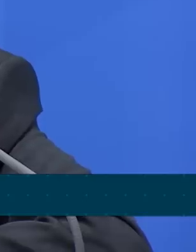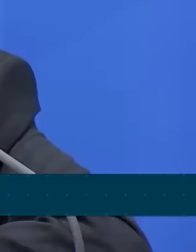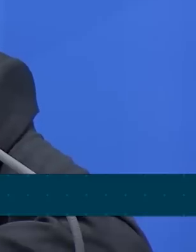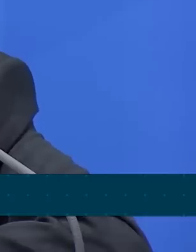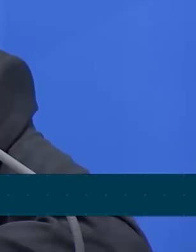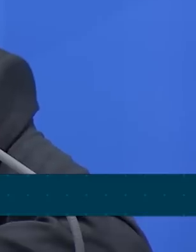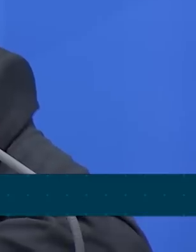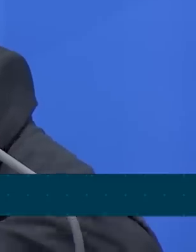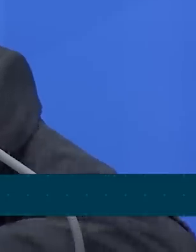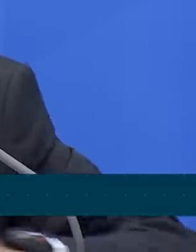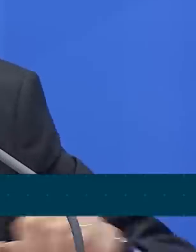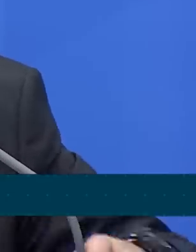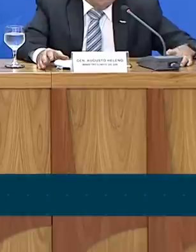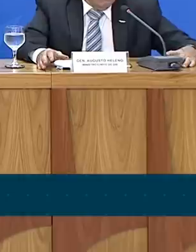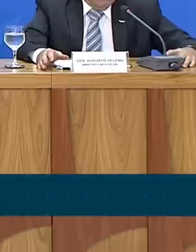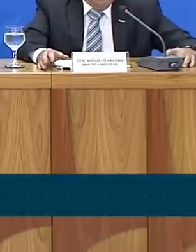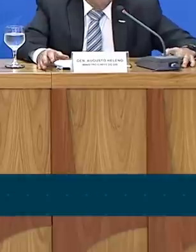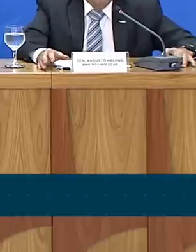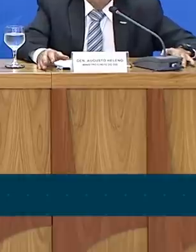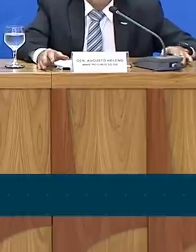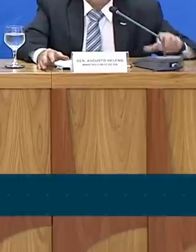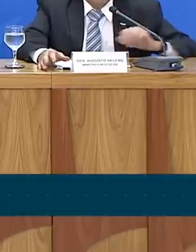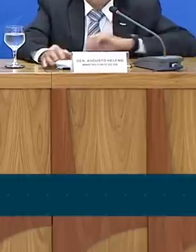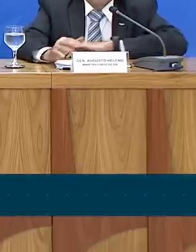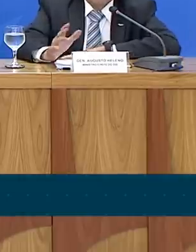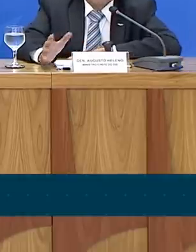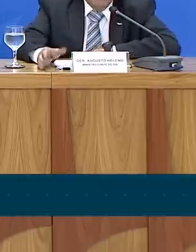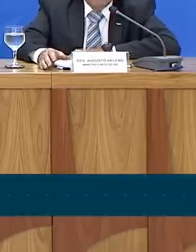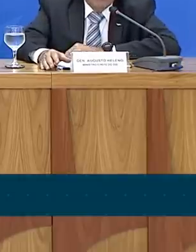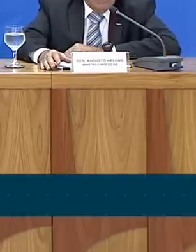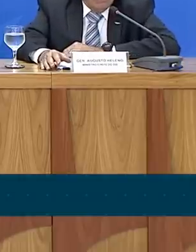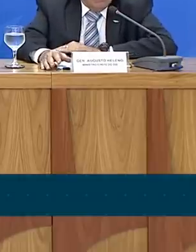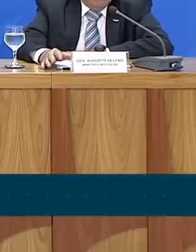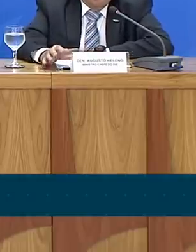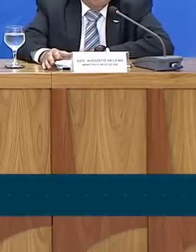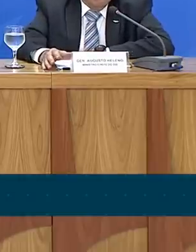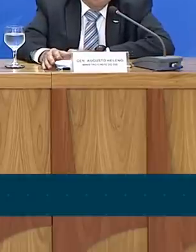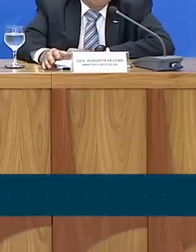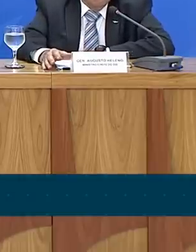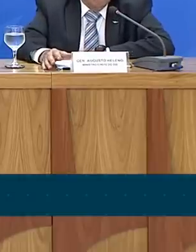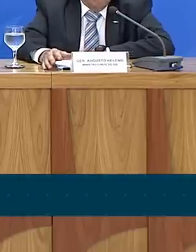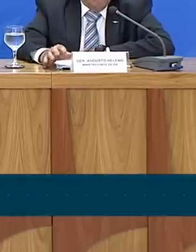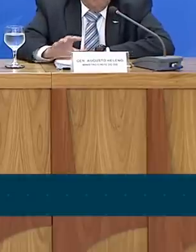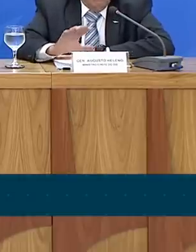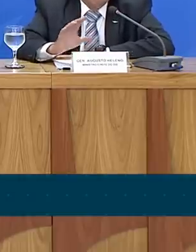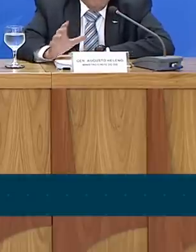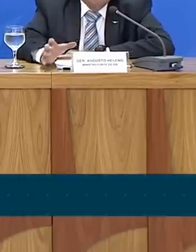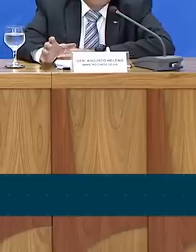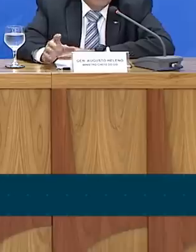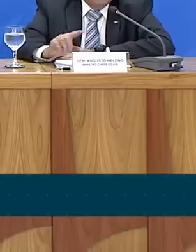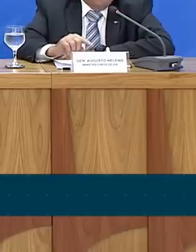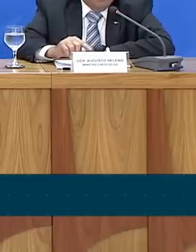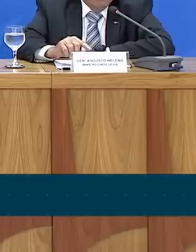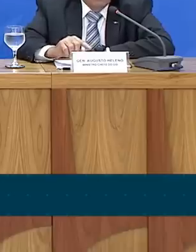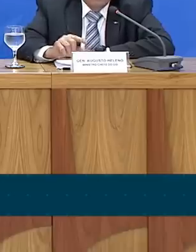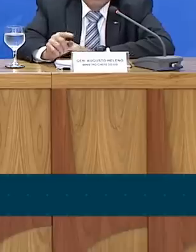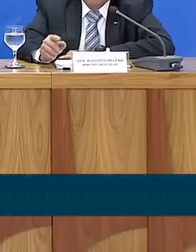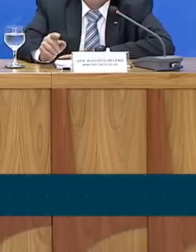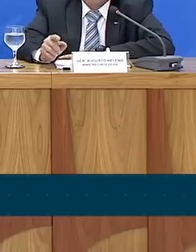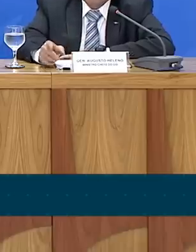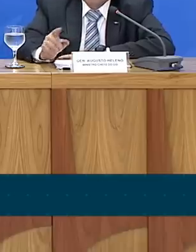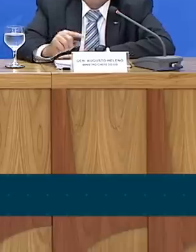destruidor do meio ambiente na humanidade e são imagens que depois